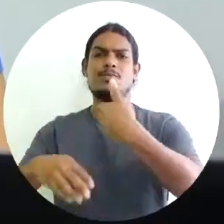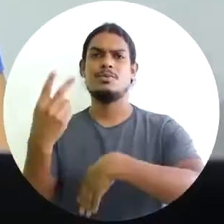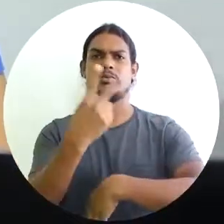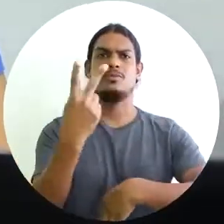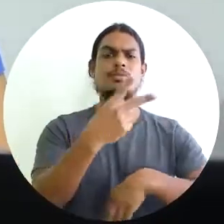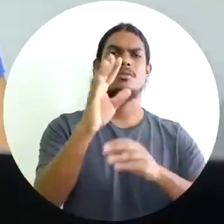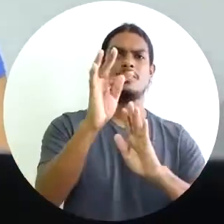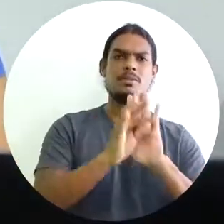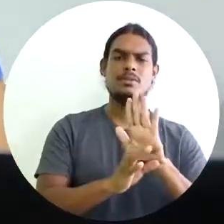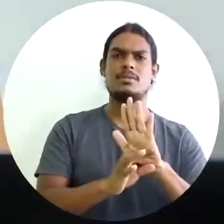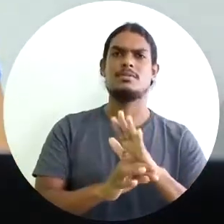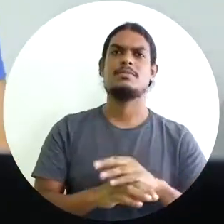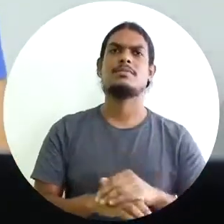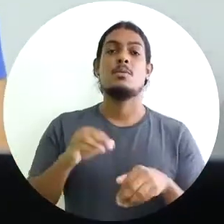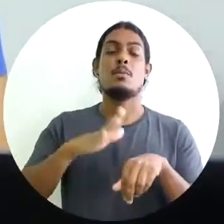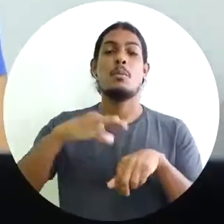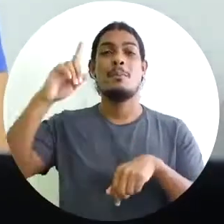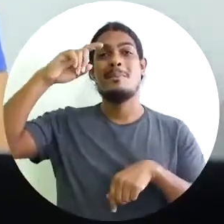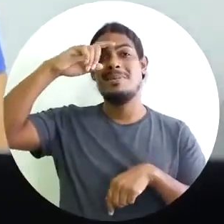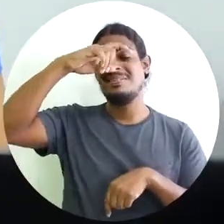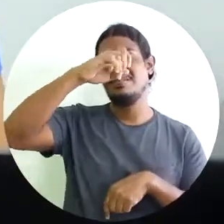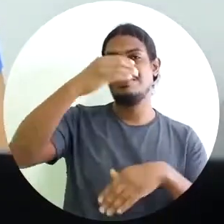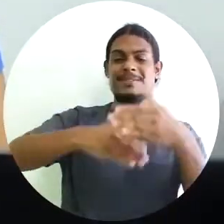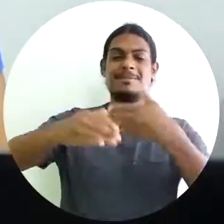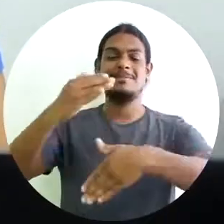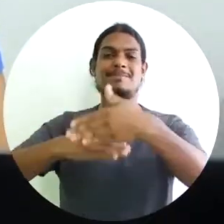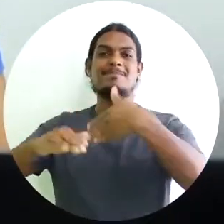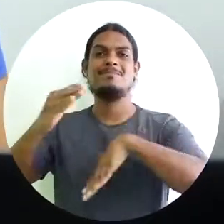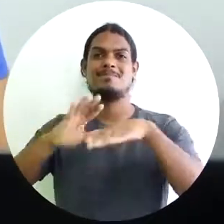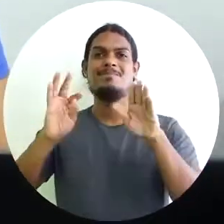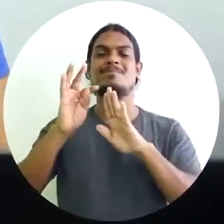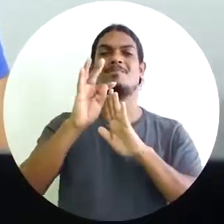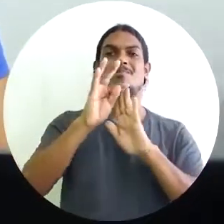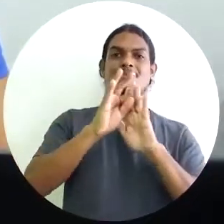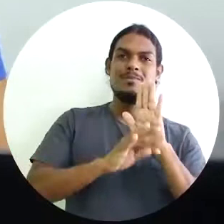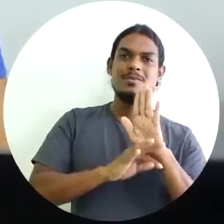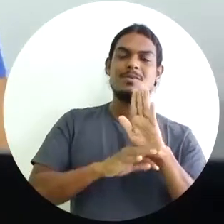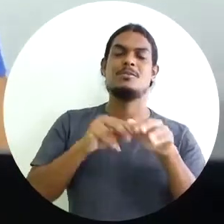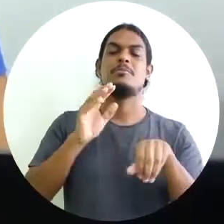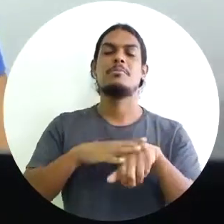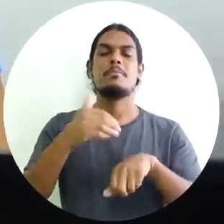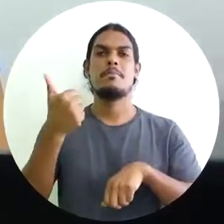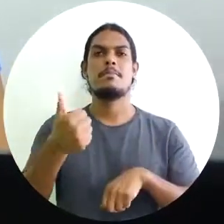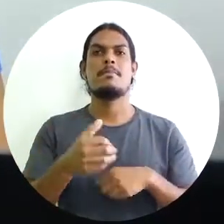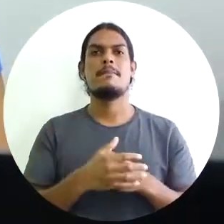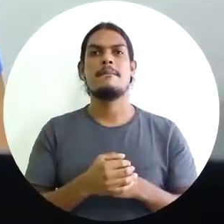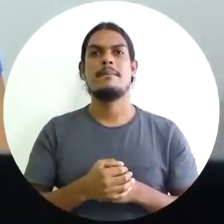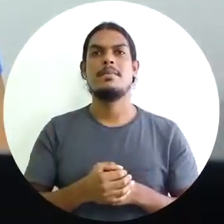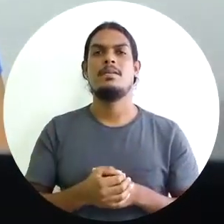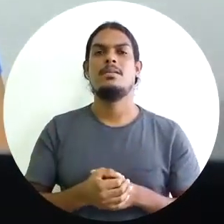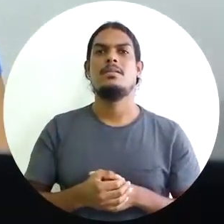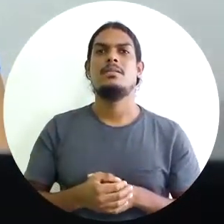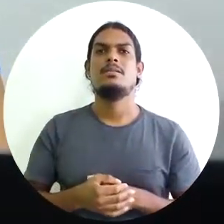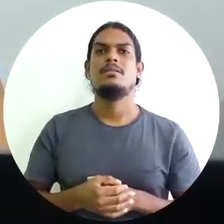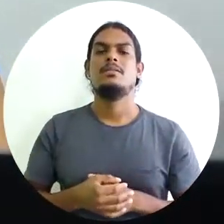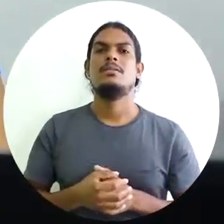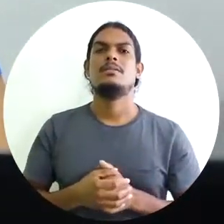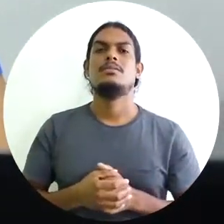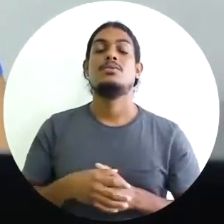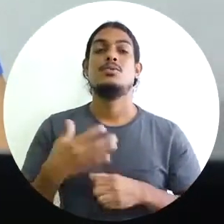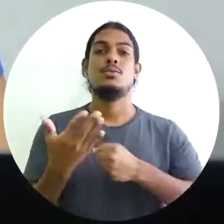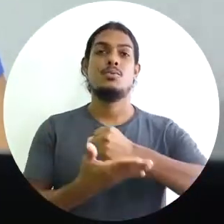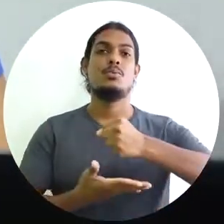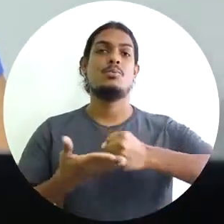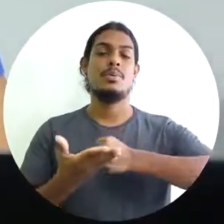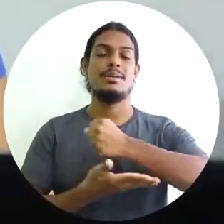outros textos já ditos. Então, quanto mais complexa a relação que existe no texto, né? Quanto mais complexo esse gênero, mais fatores